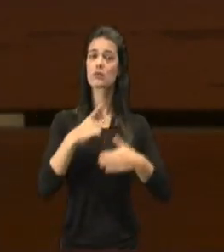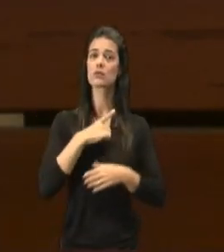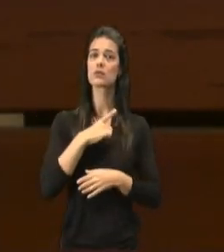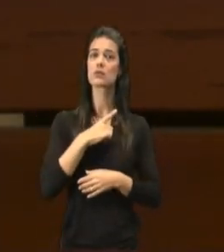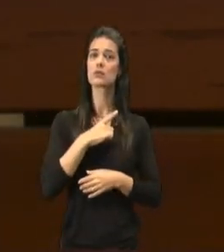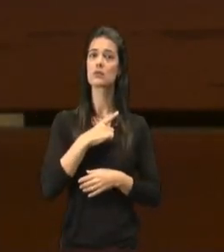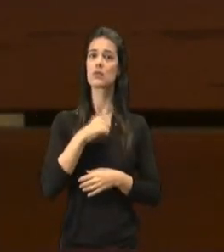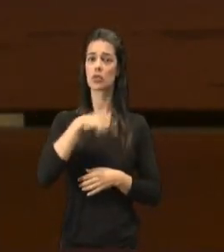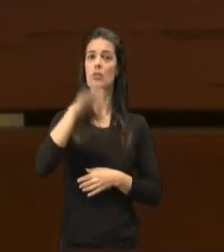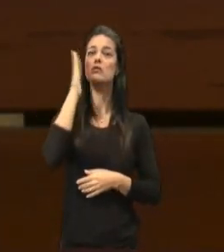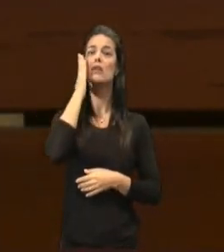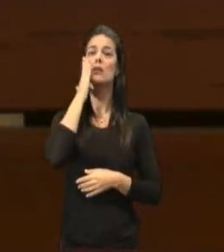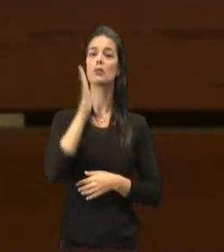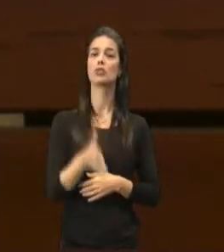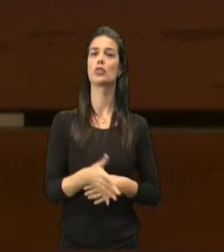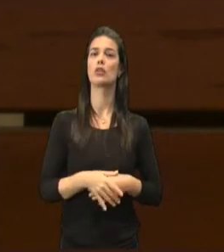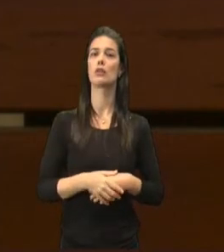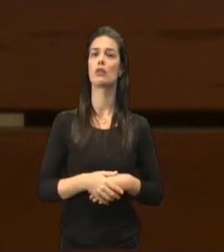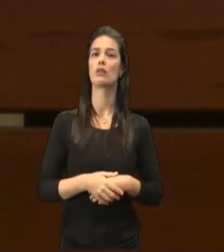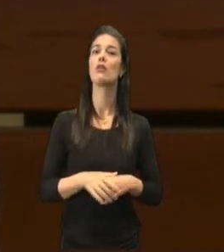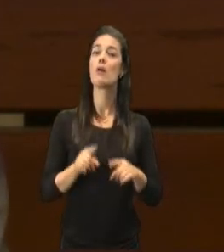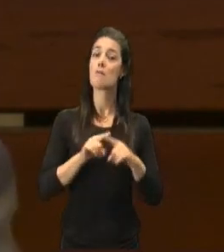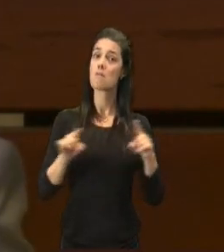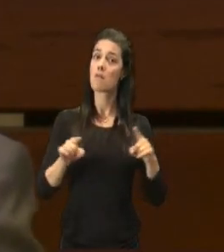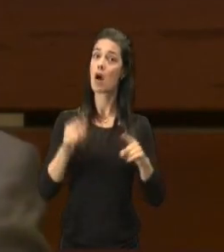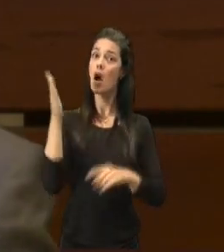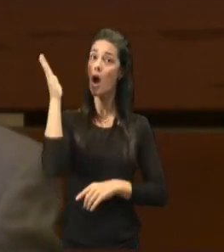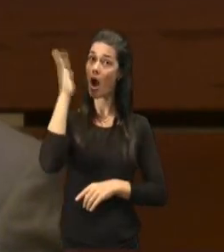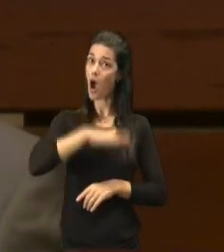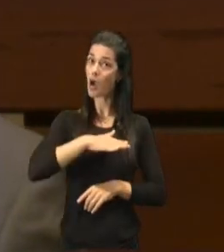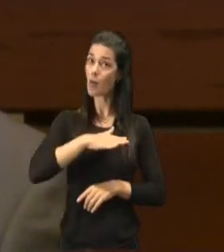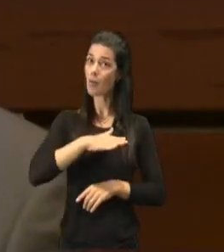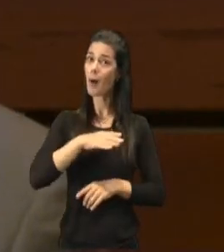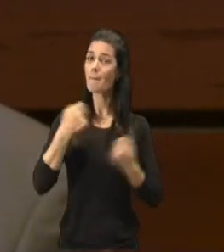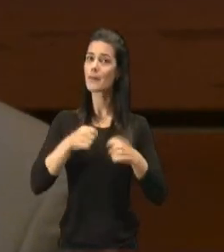consequências. Mas o mal tem fim.